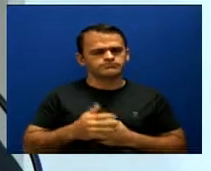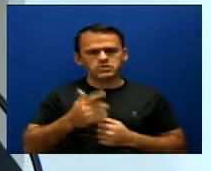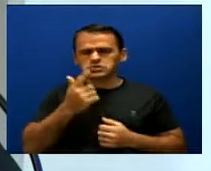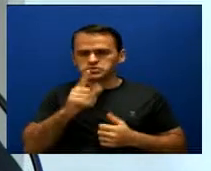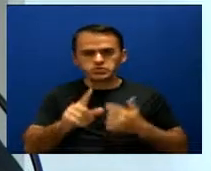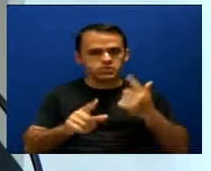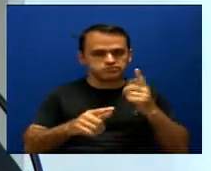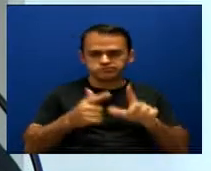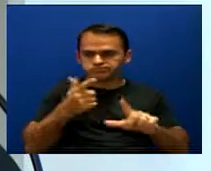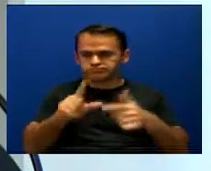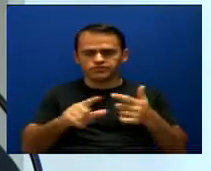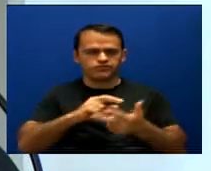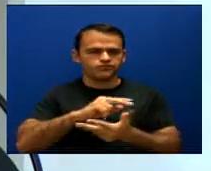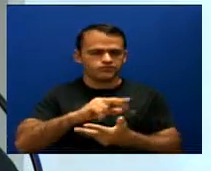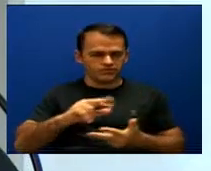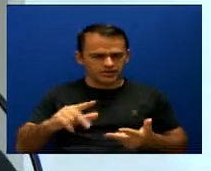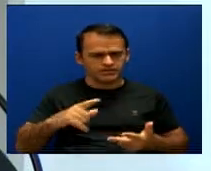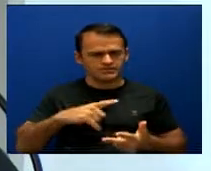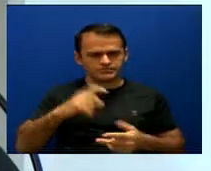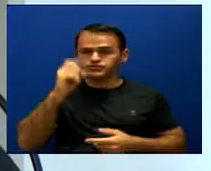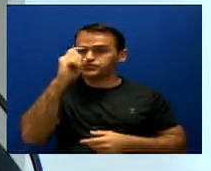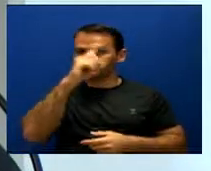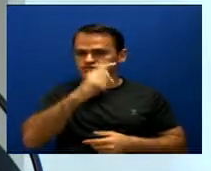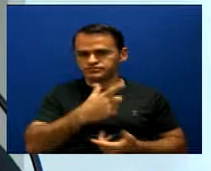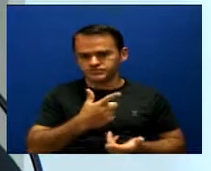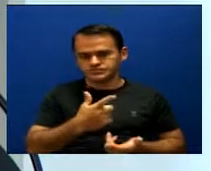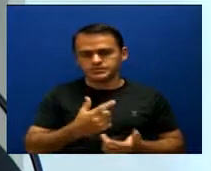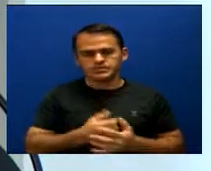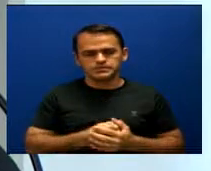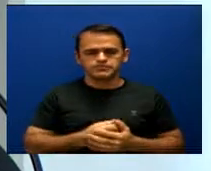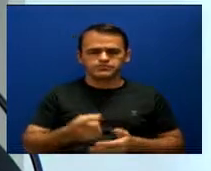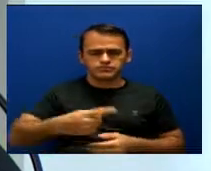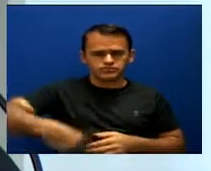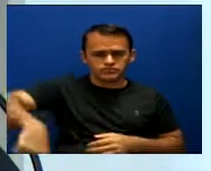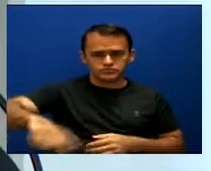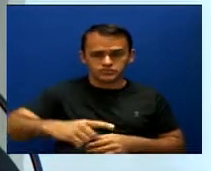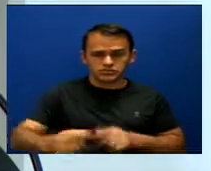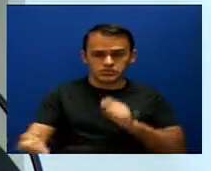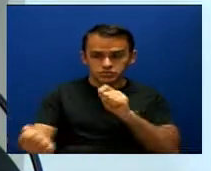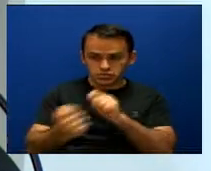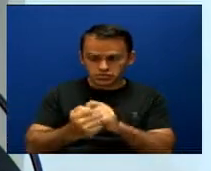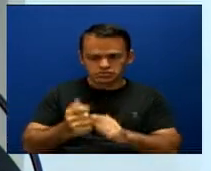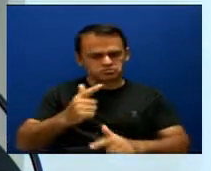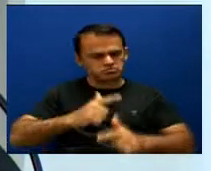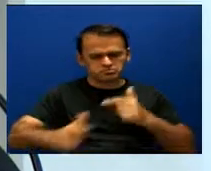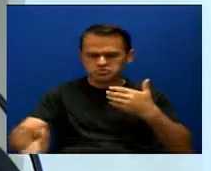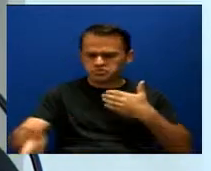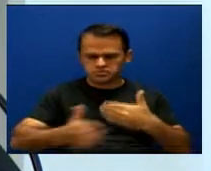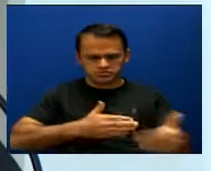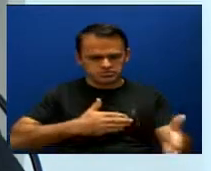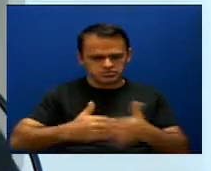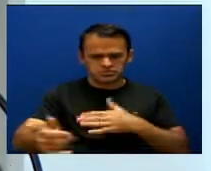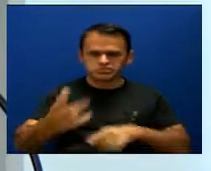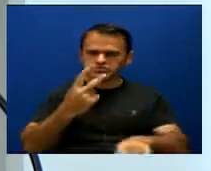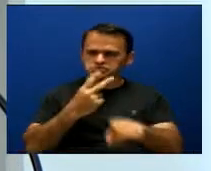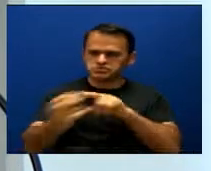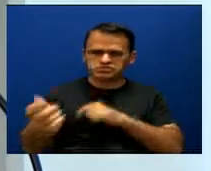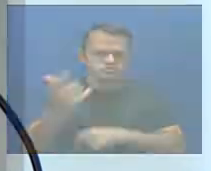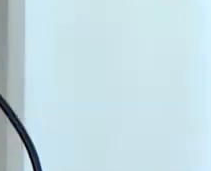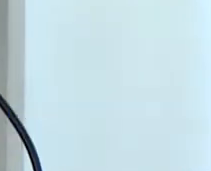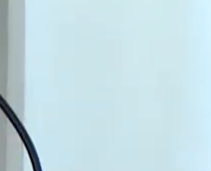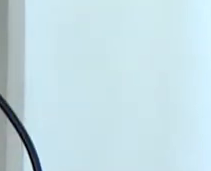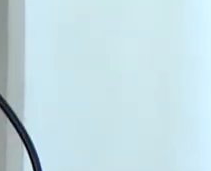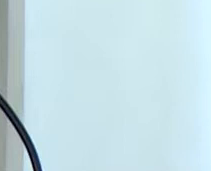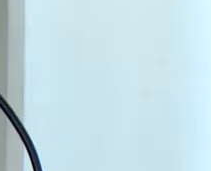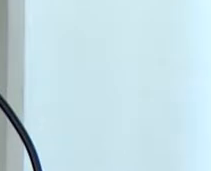muitos obstáculos e teremos muitos pela frente. Juntos, não há caminho que não possamos trilhar e vencer. Hoje,